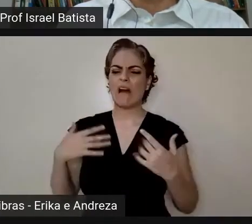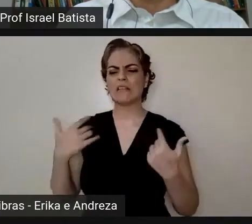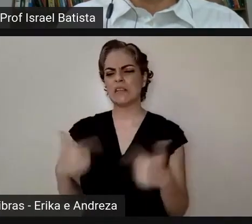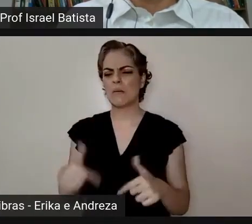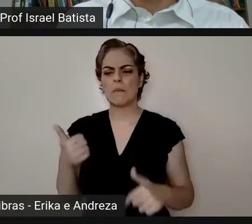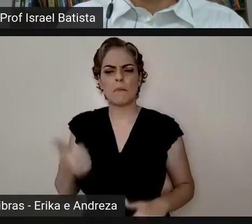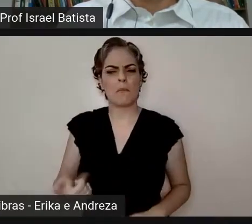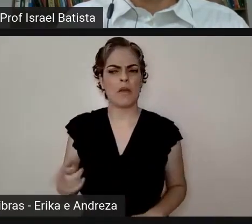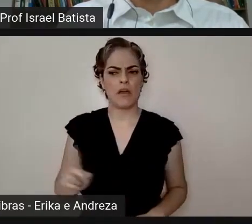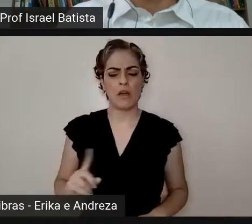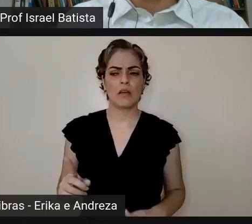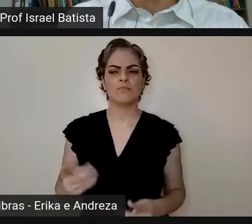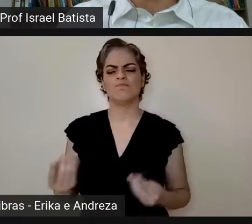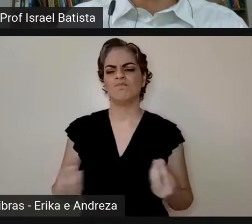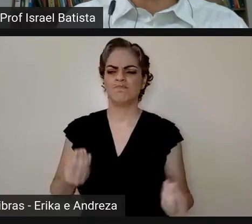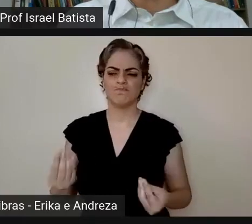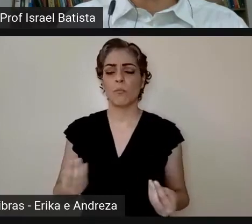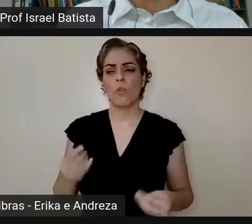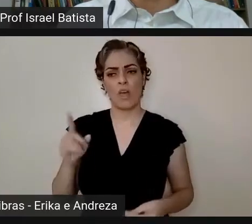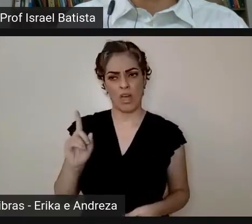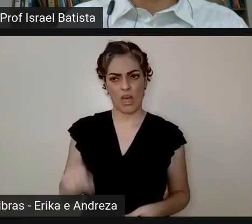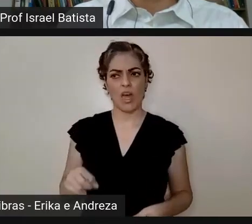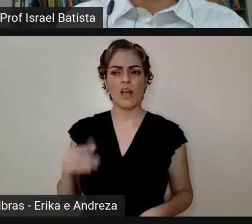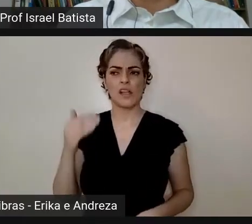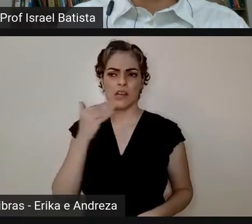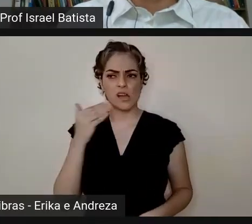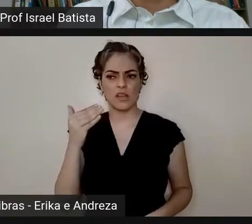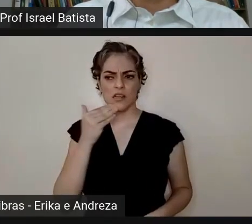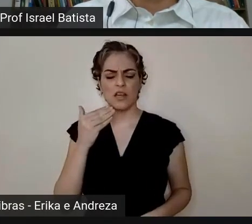sendo aplicados de forma insuficiente ou deficiente